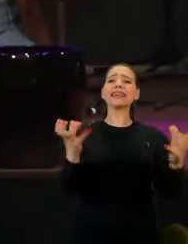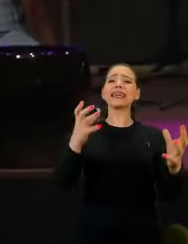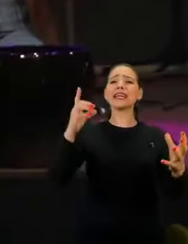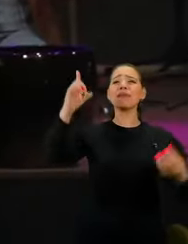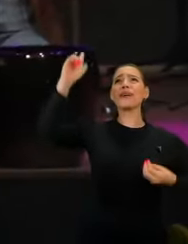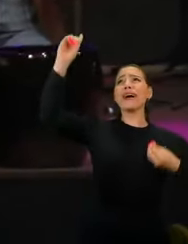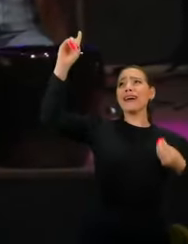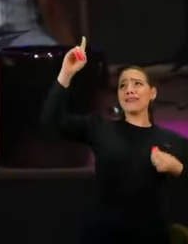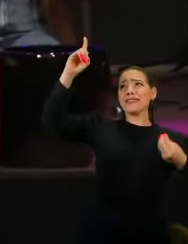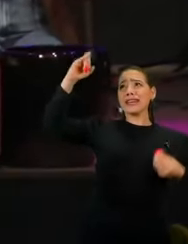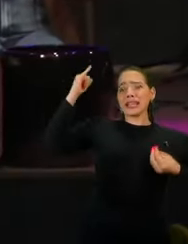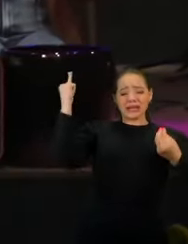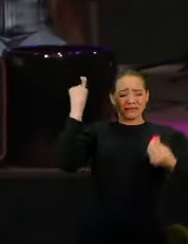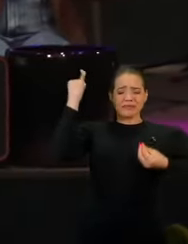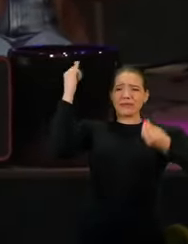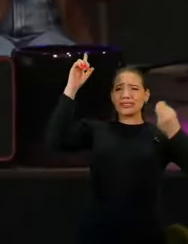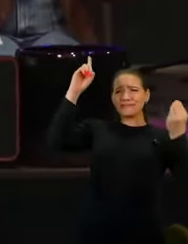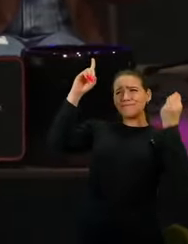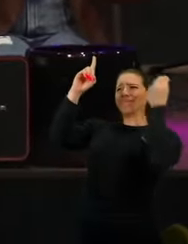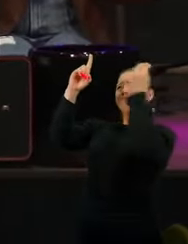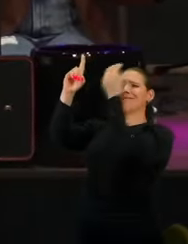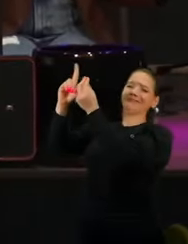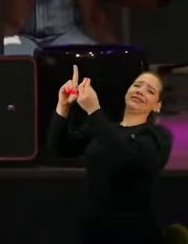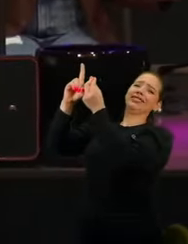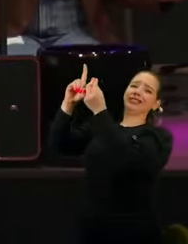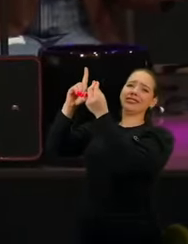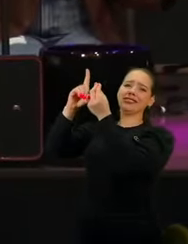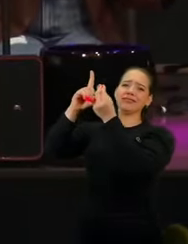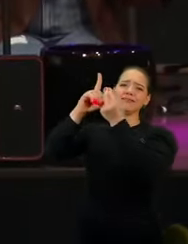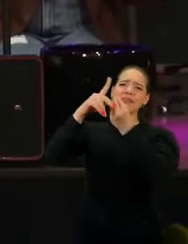dobra-nos, dobra Tua noiva.